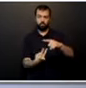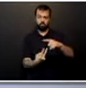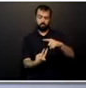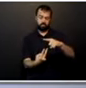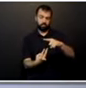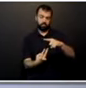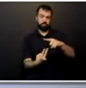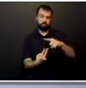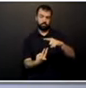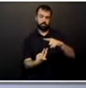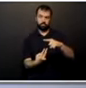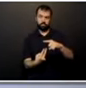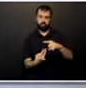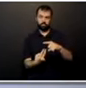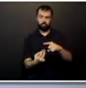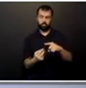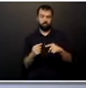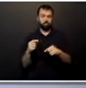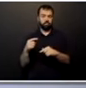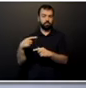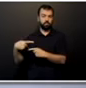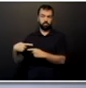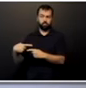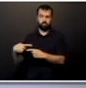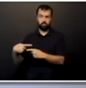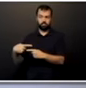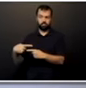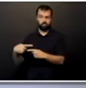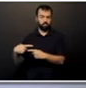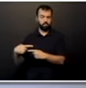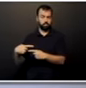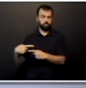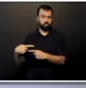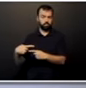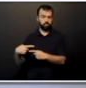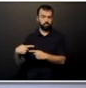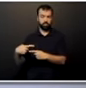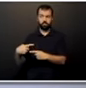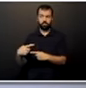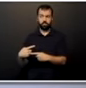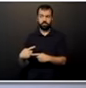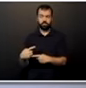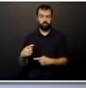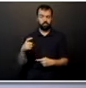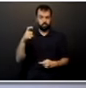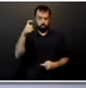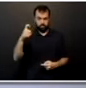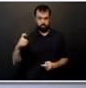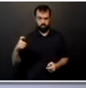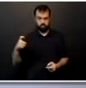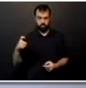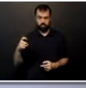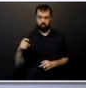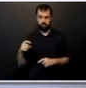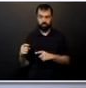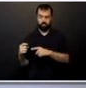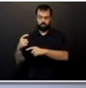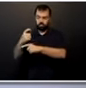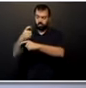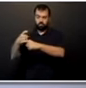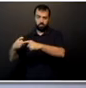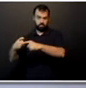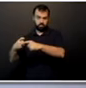colocar a razão 3 está para 2 do outro lado do igual eu vou colocar o x que